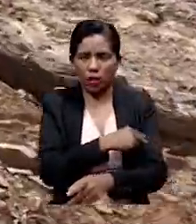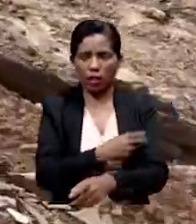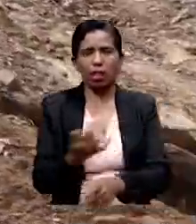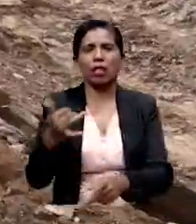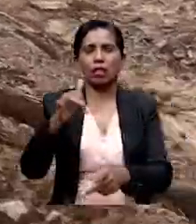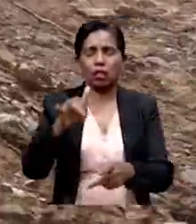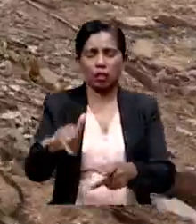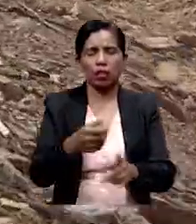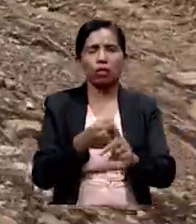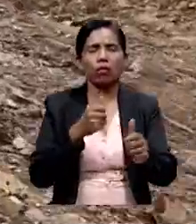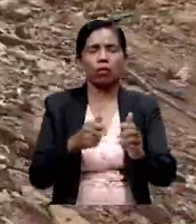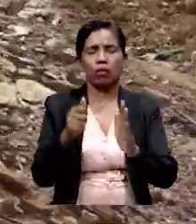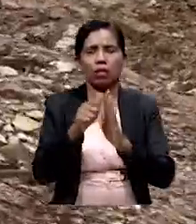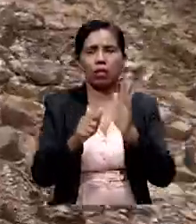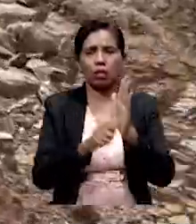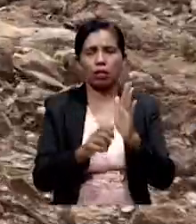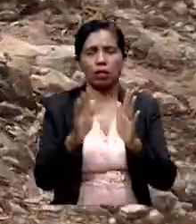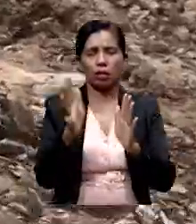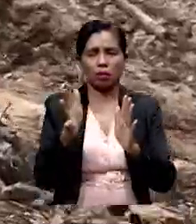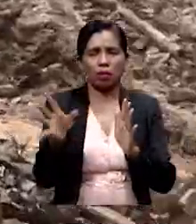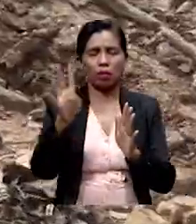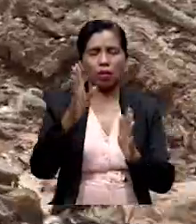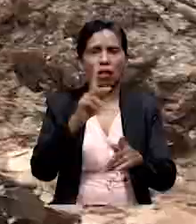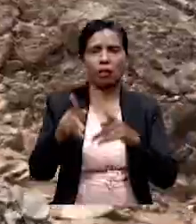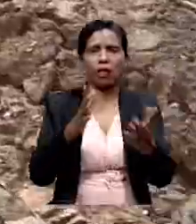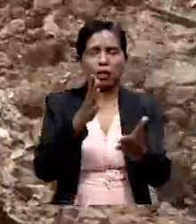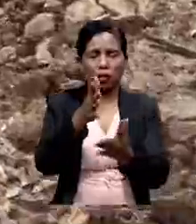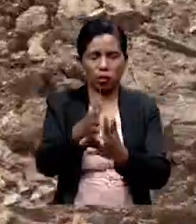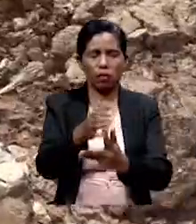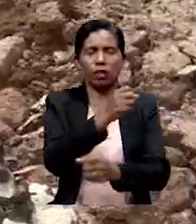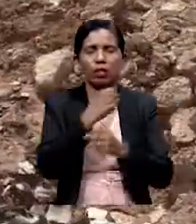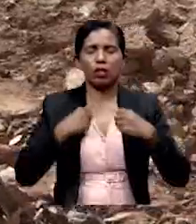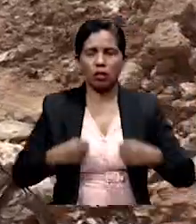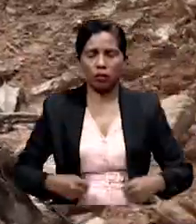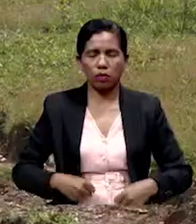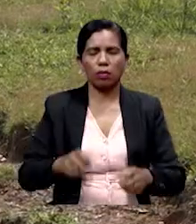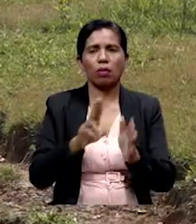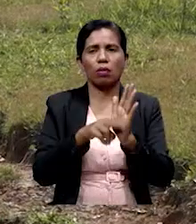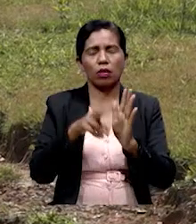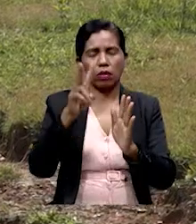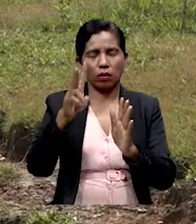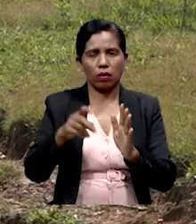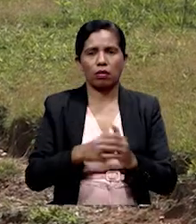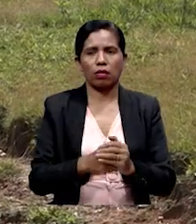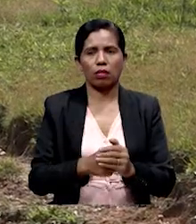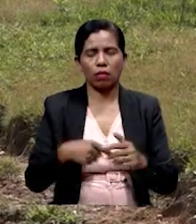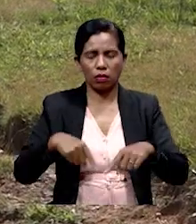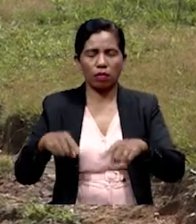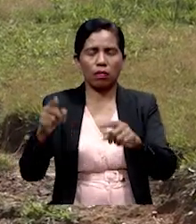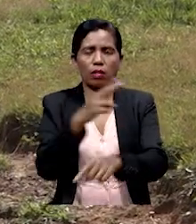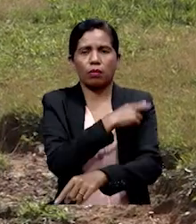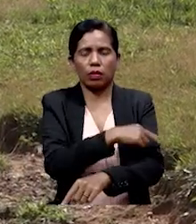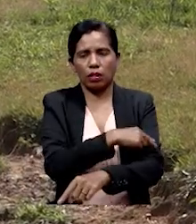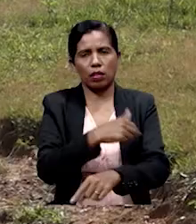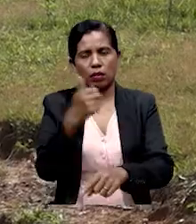constituição artigo 54 na tetria ne masiso ba saúde ne ora sruare mas sira sai hena 3 horas tem que adera na quando ba halo tratamento e posto sobre